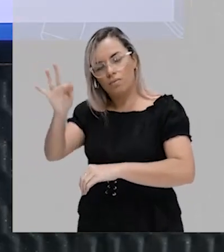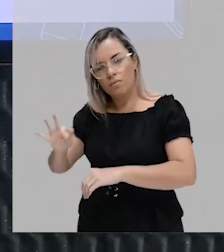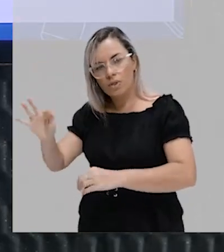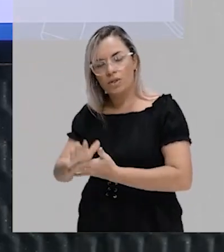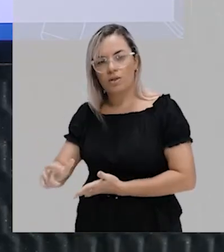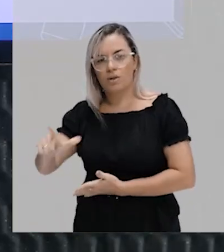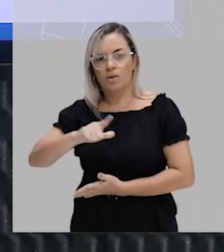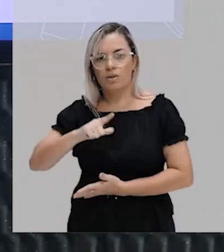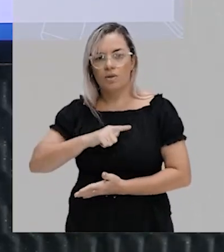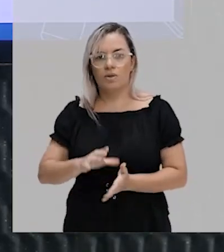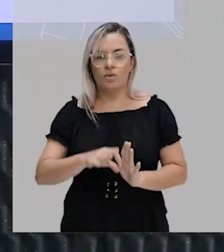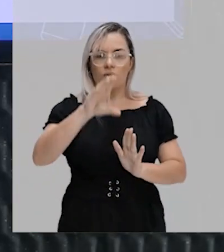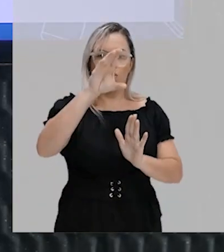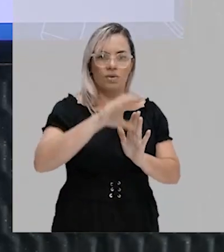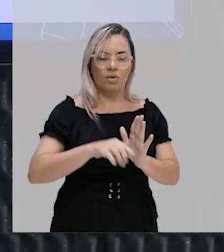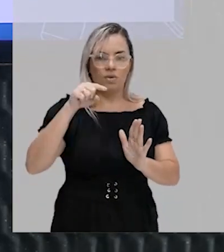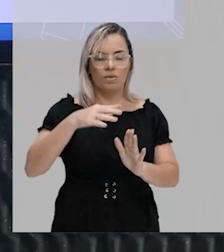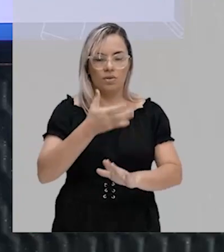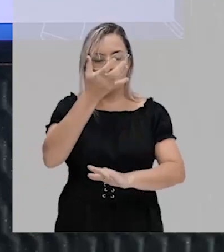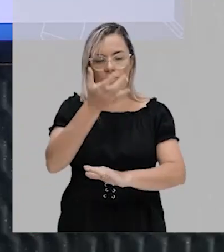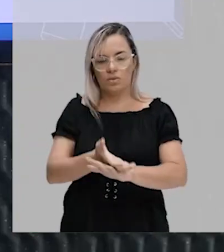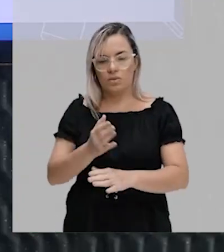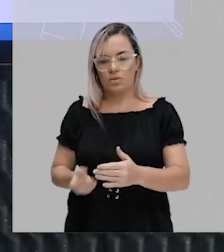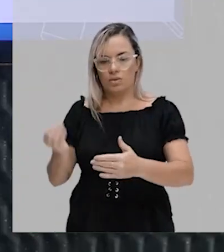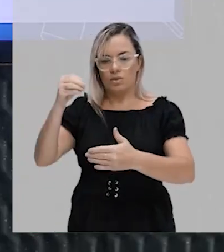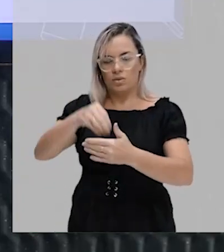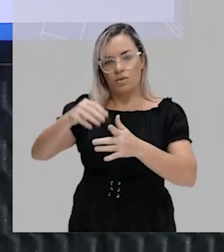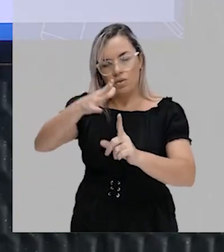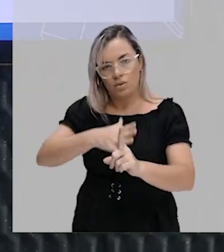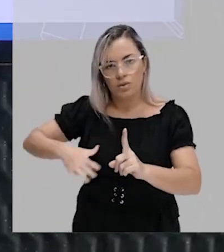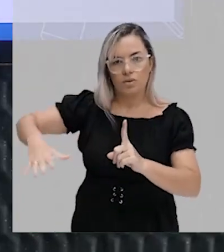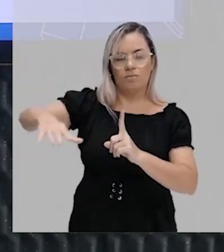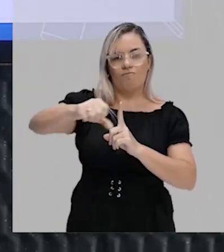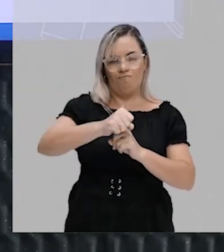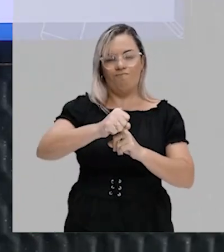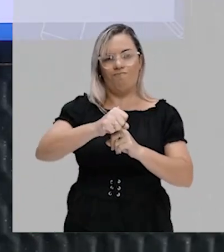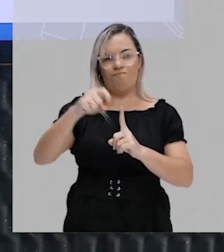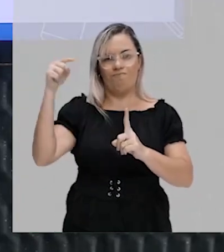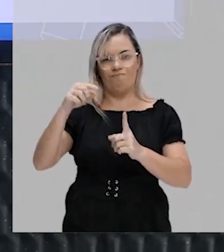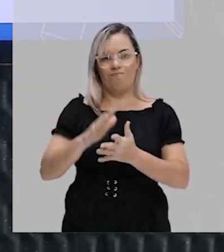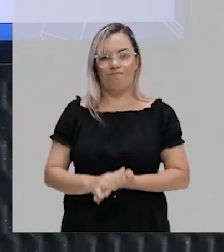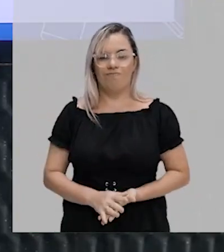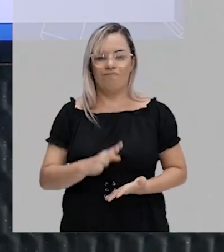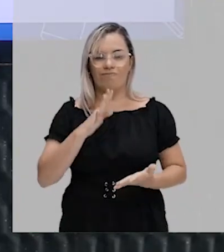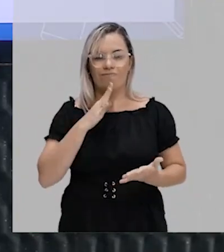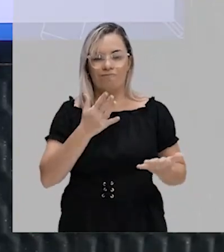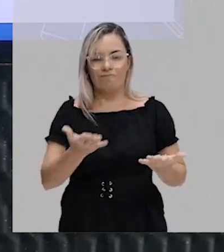terem na sua grade curricular o componente Sociologia, a disciplina Sociologia.